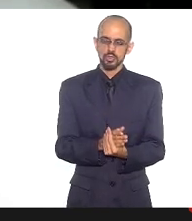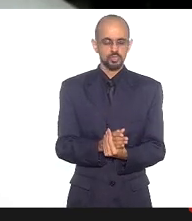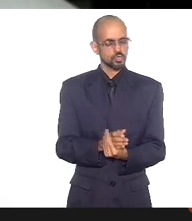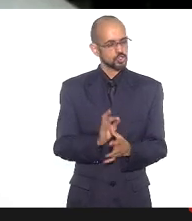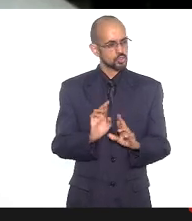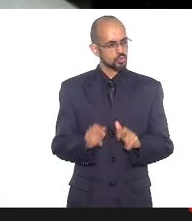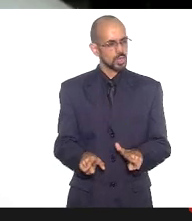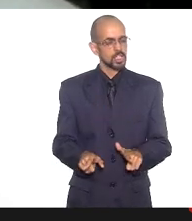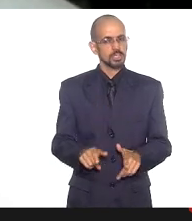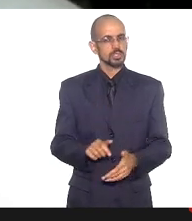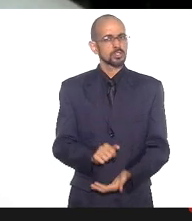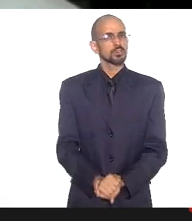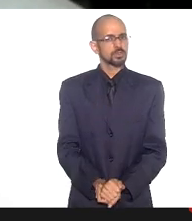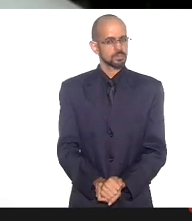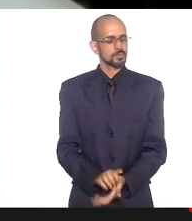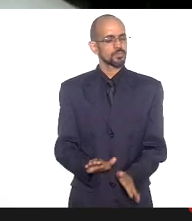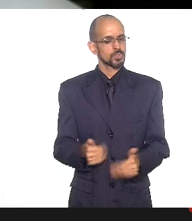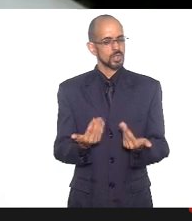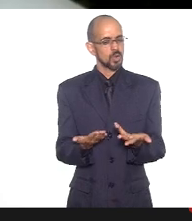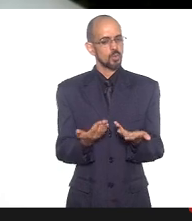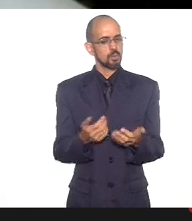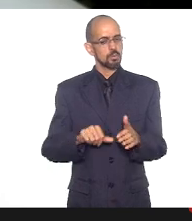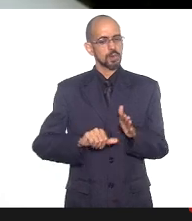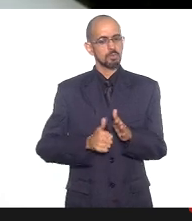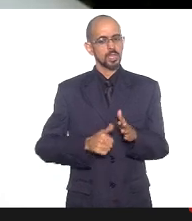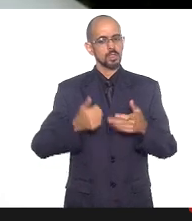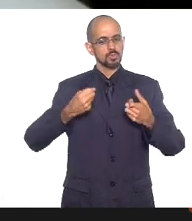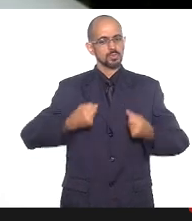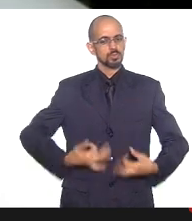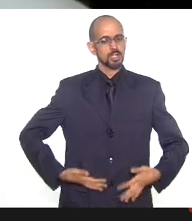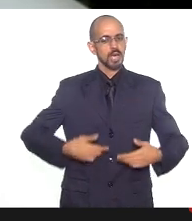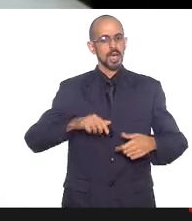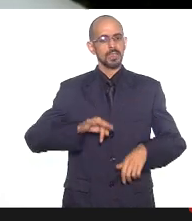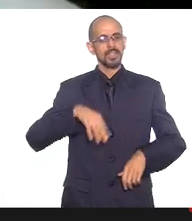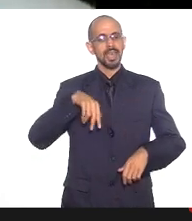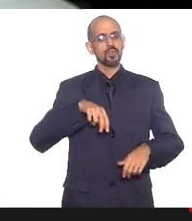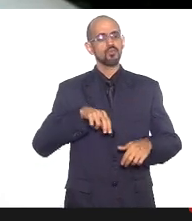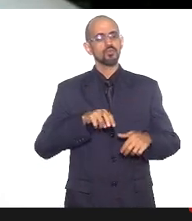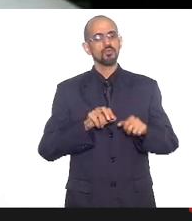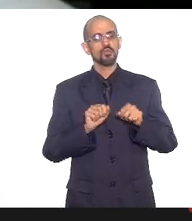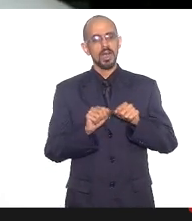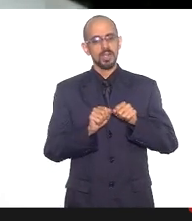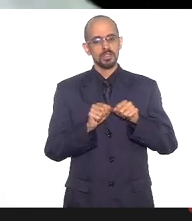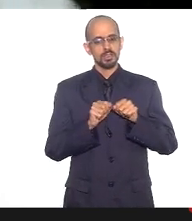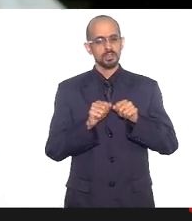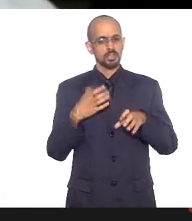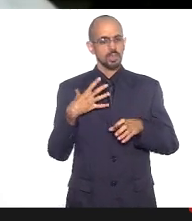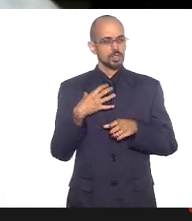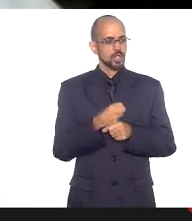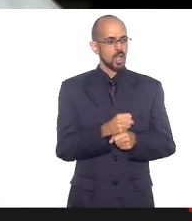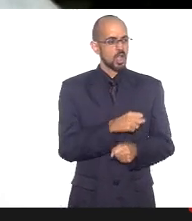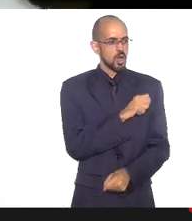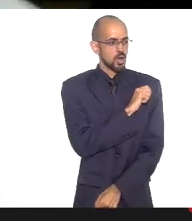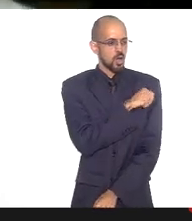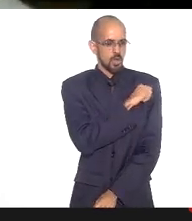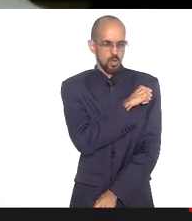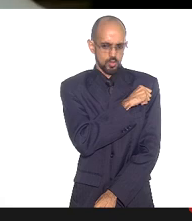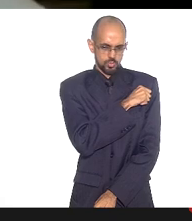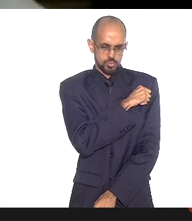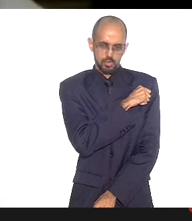Então, eu gostaria, primeiro, explicar quem faz auditoria operacional, custo-benefício, não auditoria